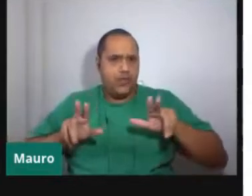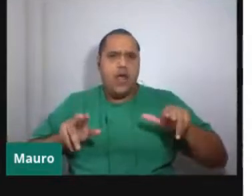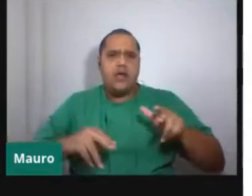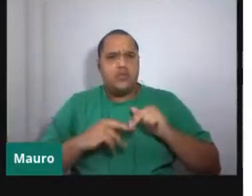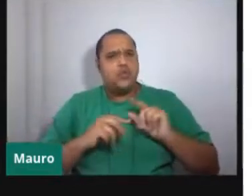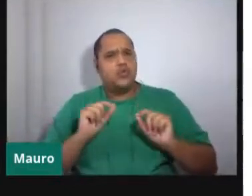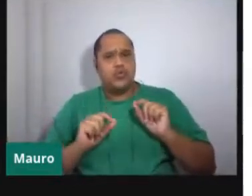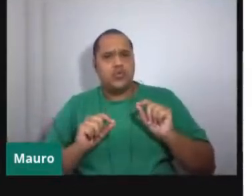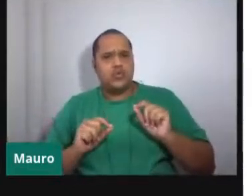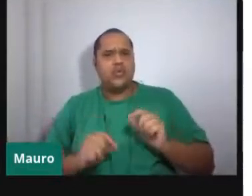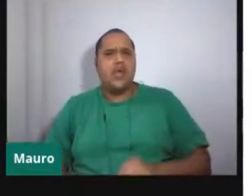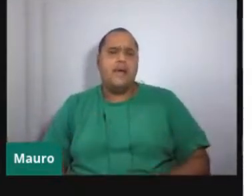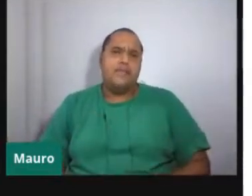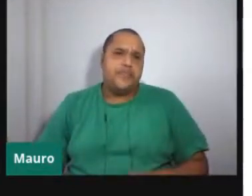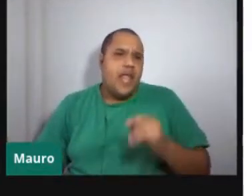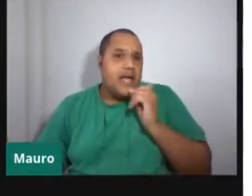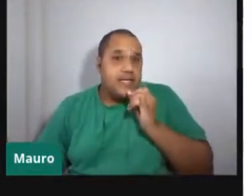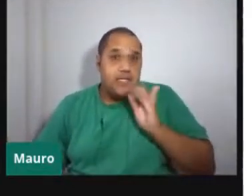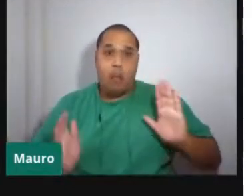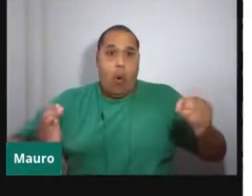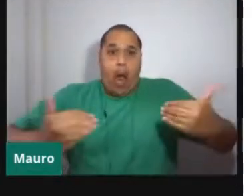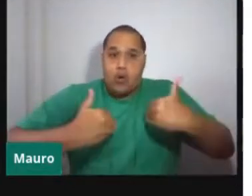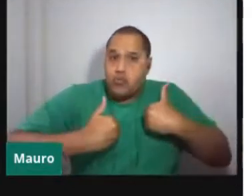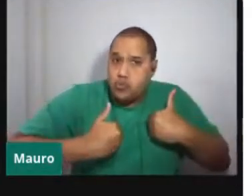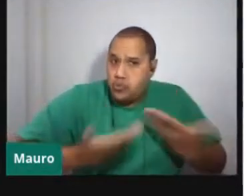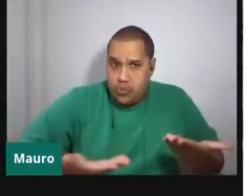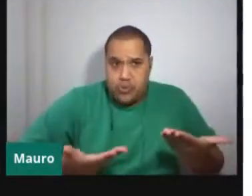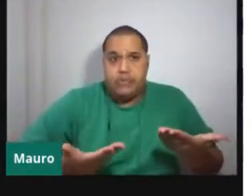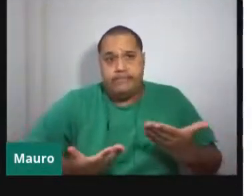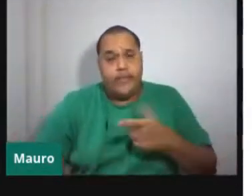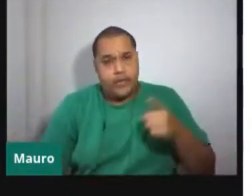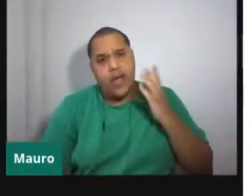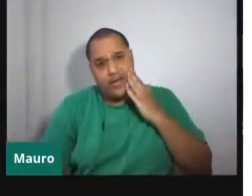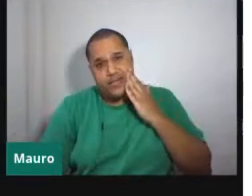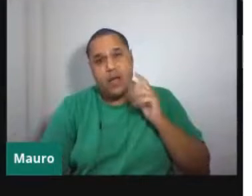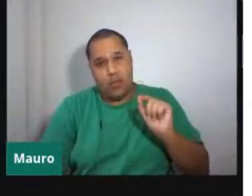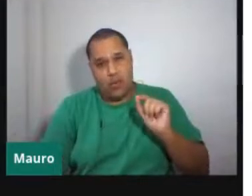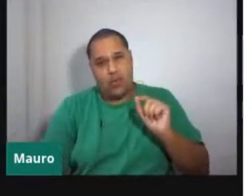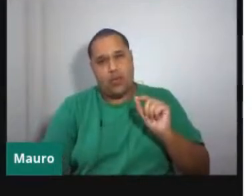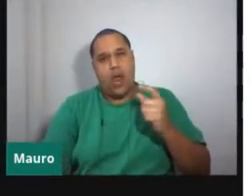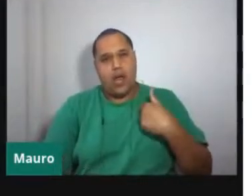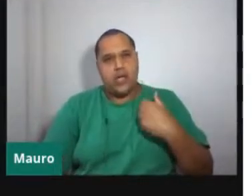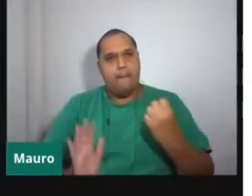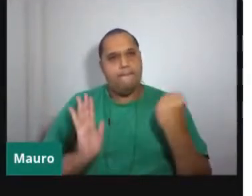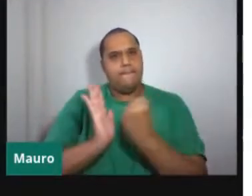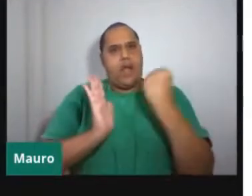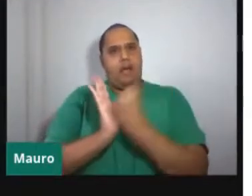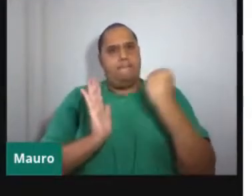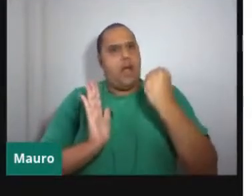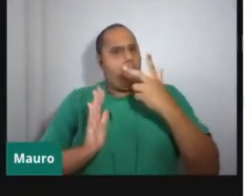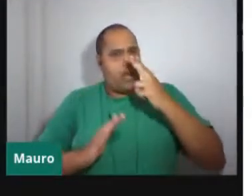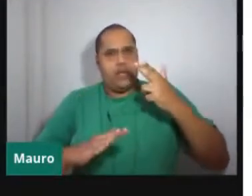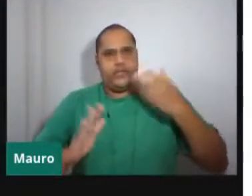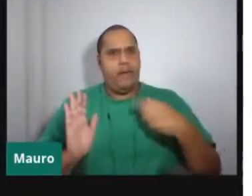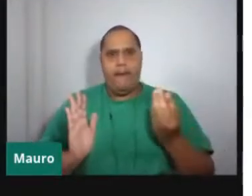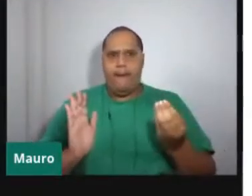os pacientes mais ainda. Então, por exemplo, o autismo, muitas vezes a gente sabe que é uma classificação um pouco arbitrária, que há muitas diferenças